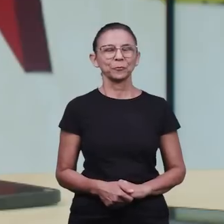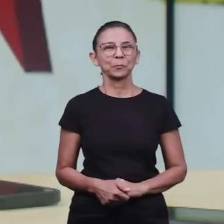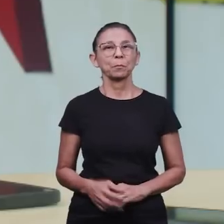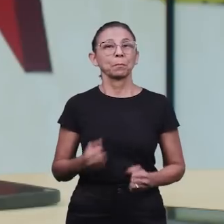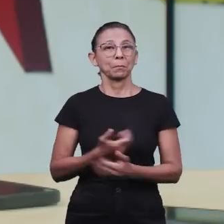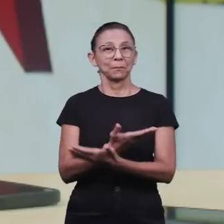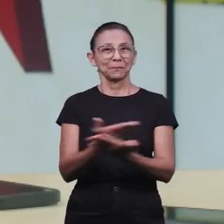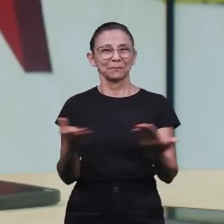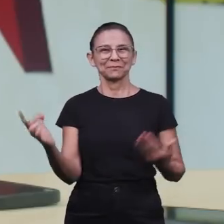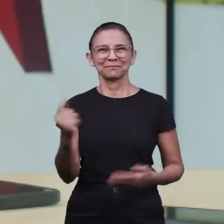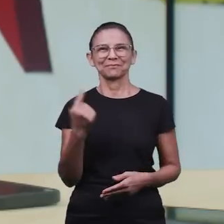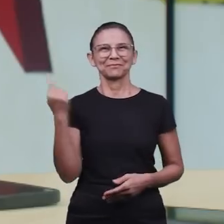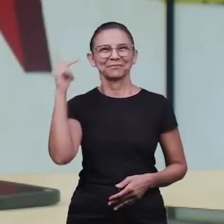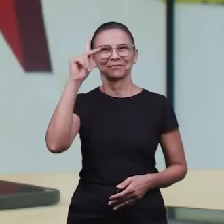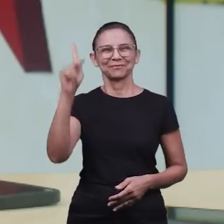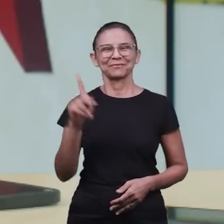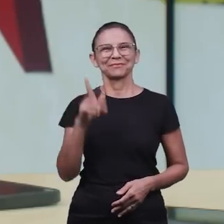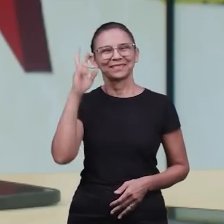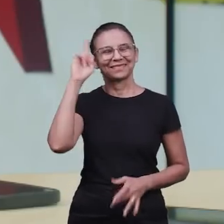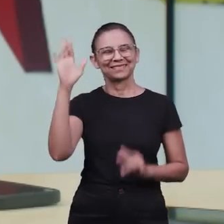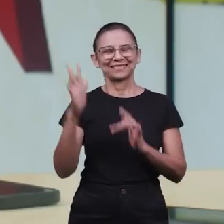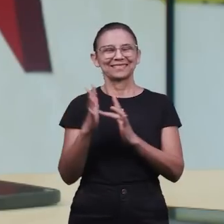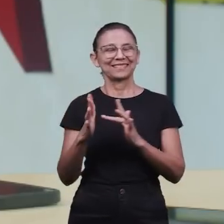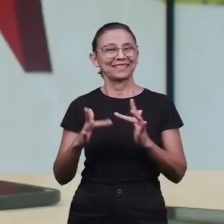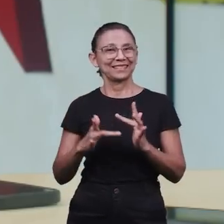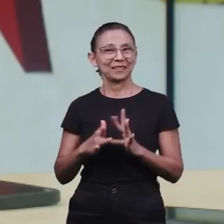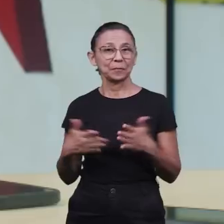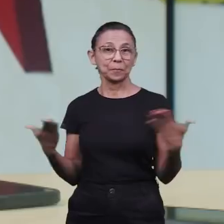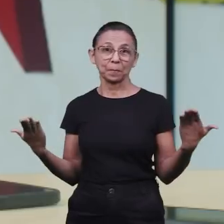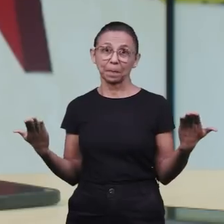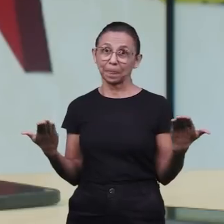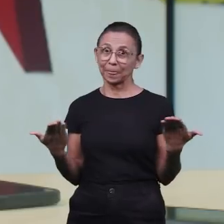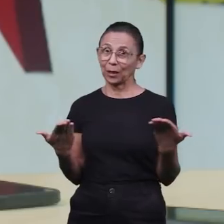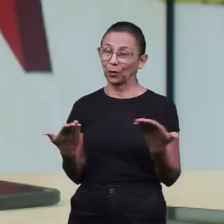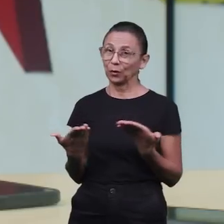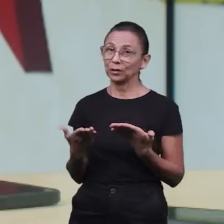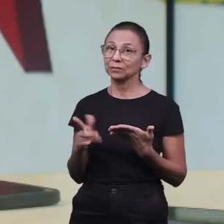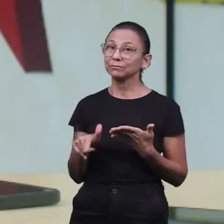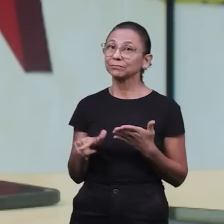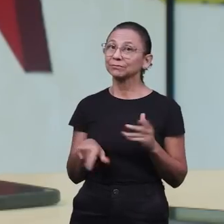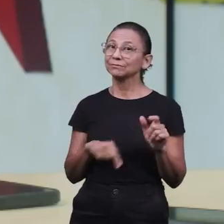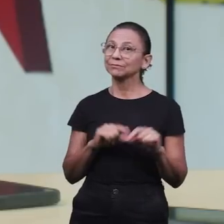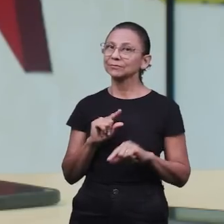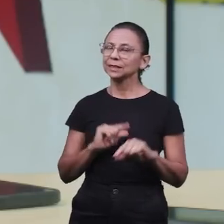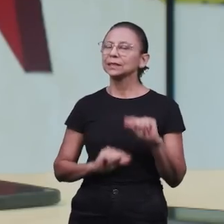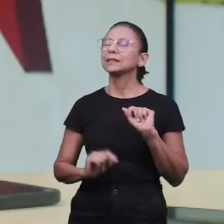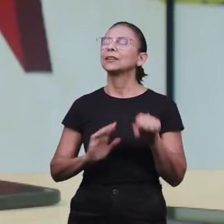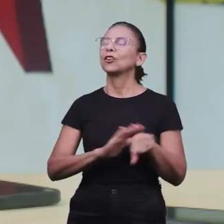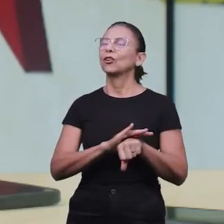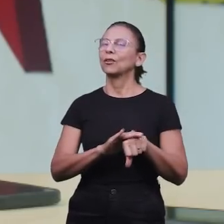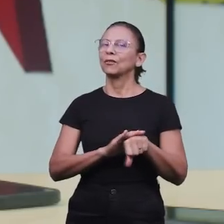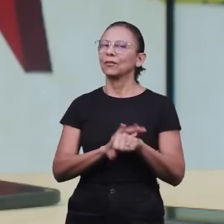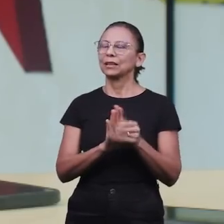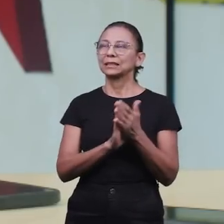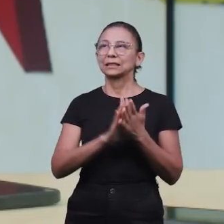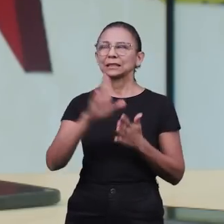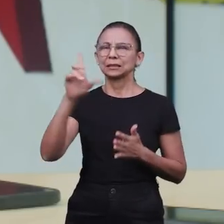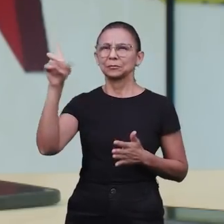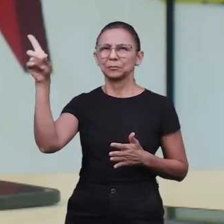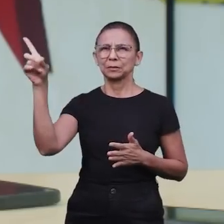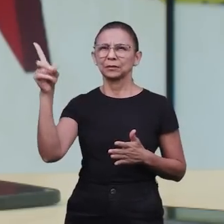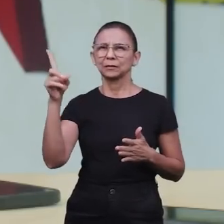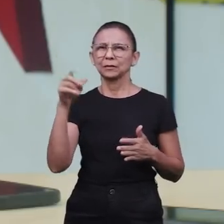Eu saúdo a todos com a paz do Senhor Jesus. Hoje é dia de Conversas Bíblicas e você que está acostumado a